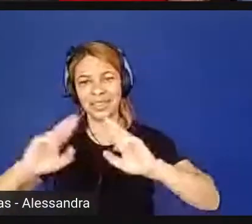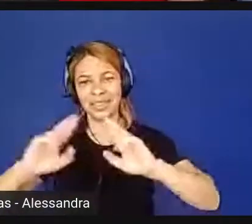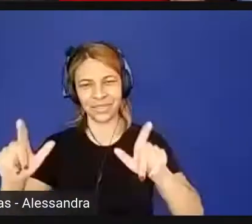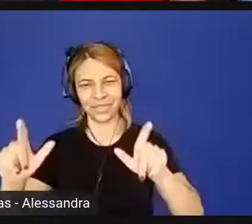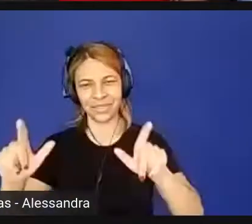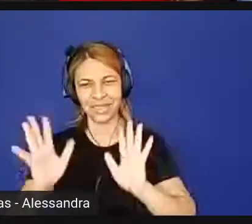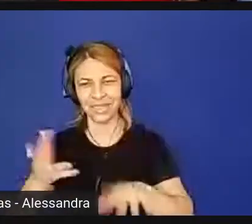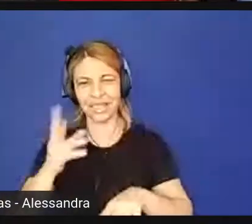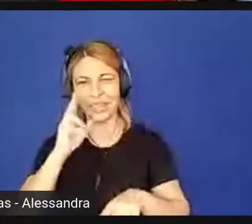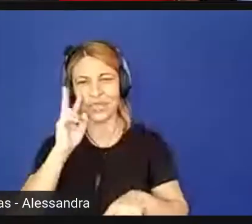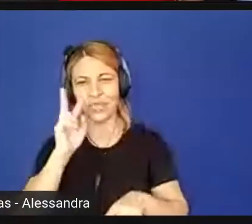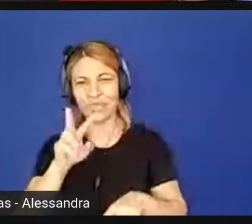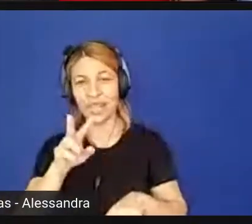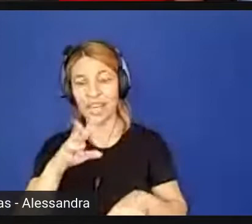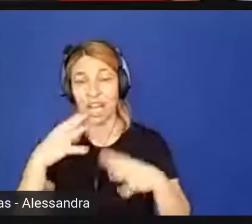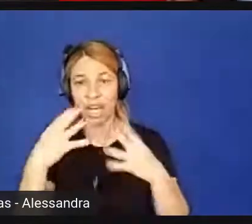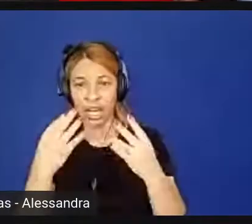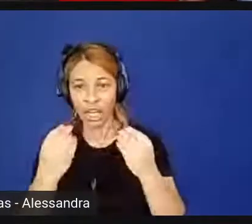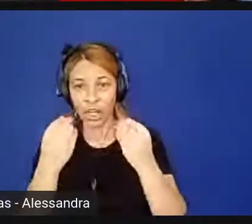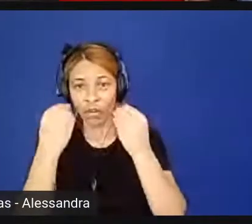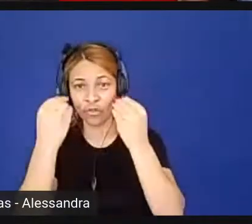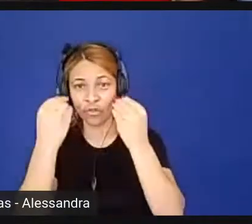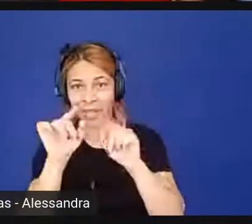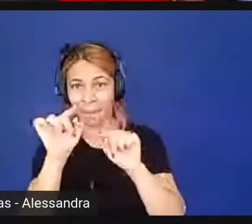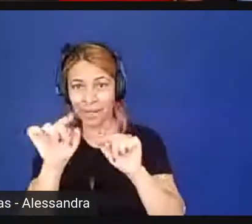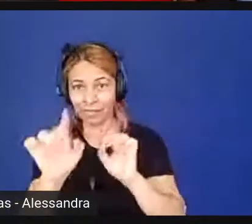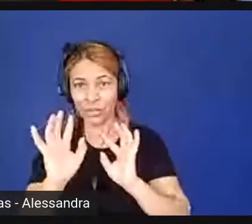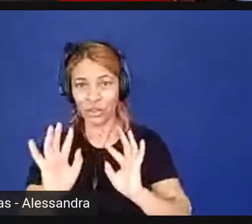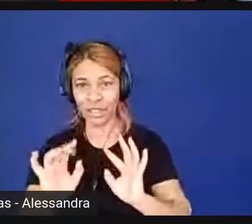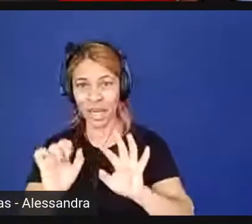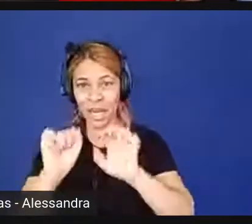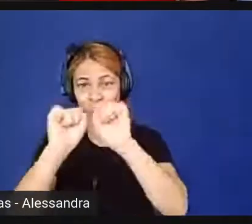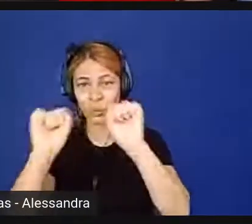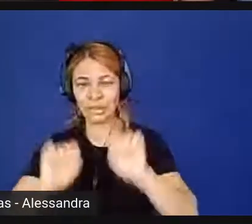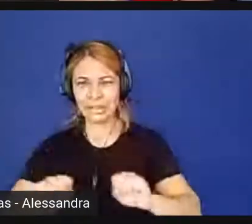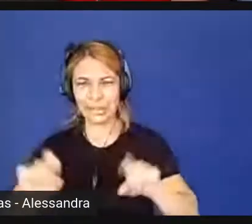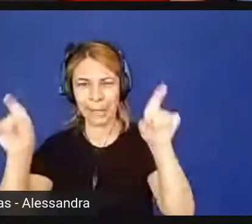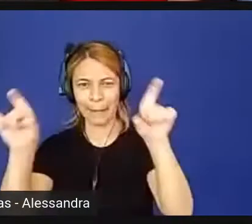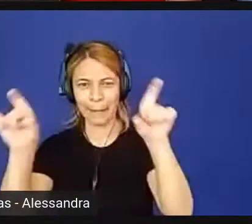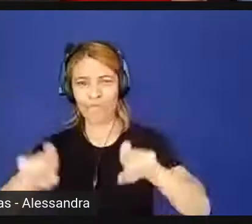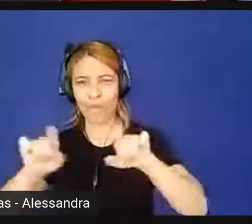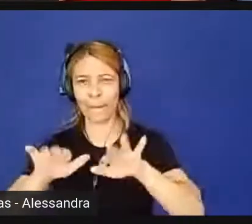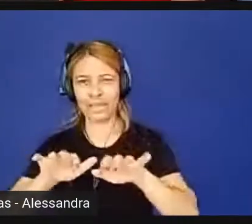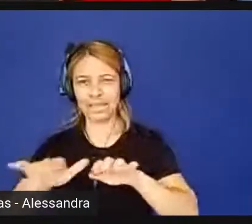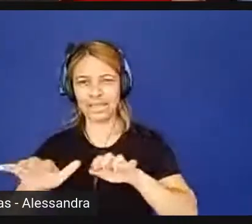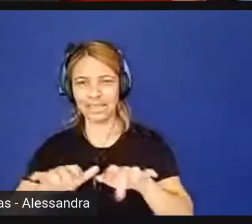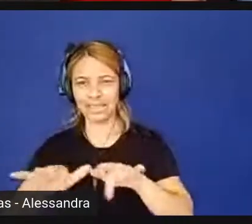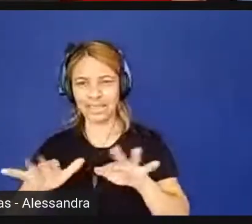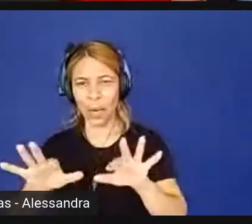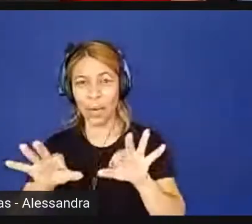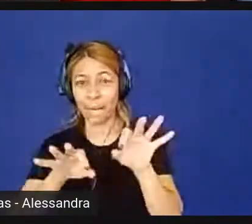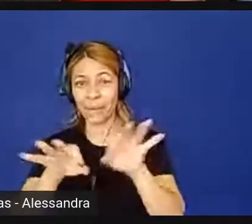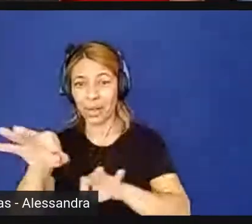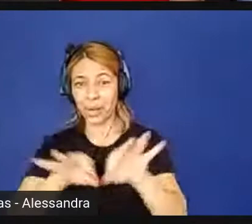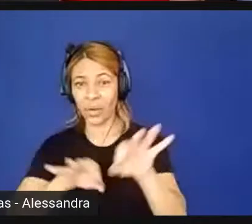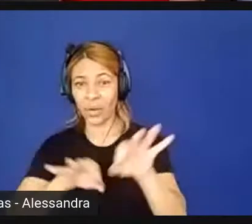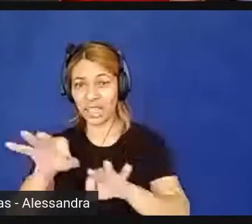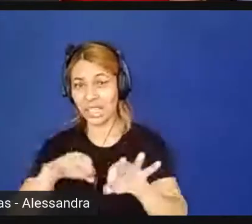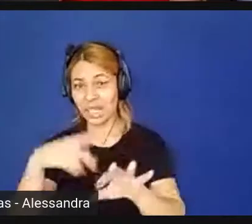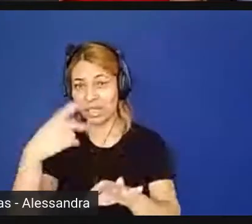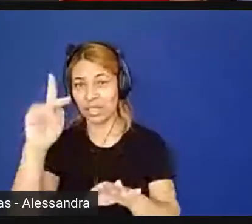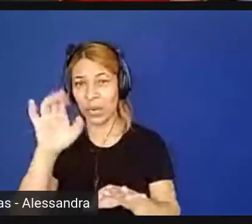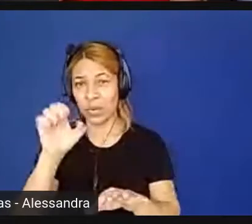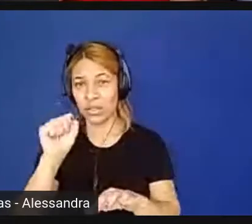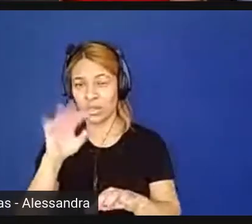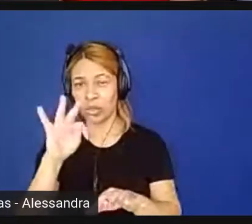vezes, eu vou dar para você um sistema de informação, sei lá, para organizar o seu estoque.